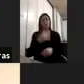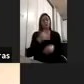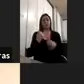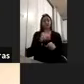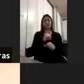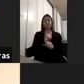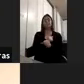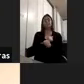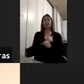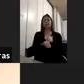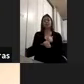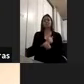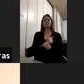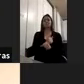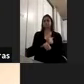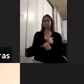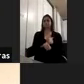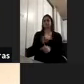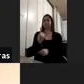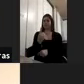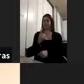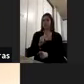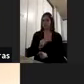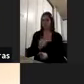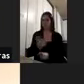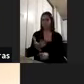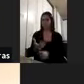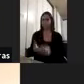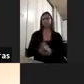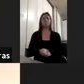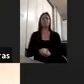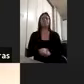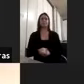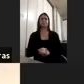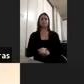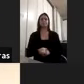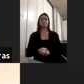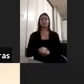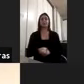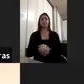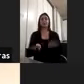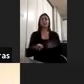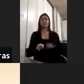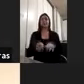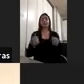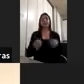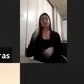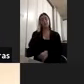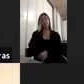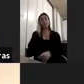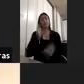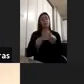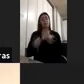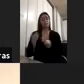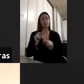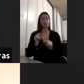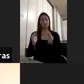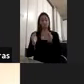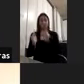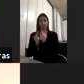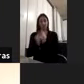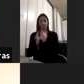que, um outro ponto que é bem importante para que as pessoas saibam, assim, a empresa pegou a Polícia